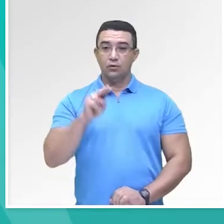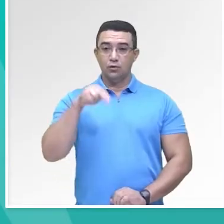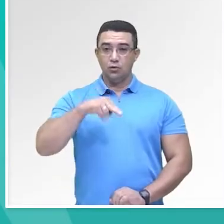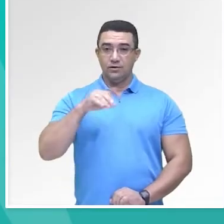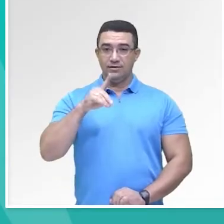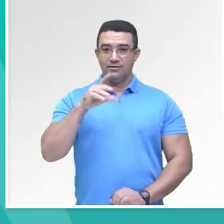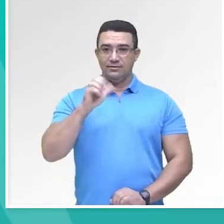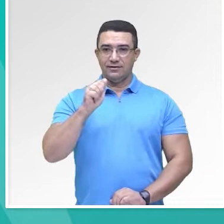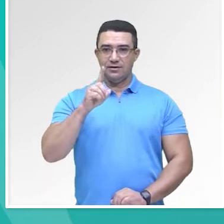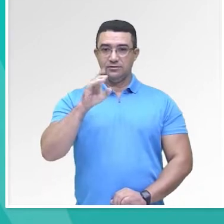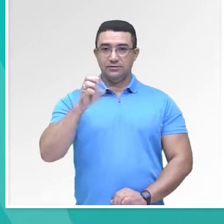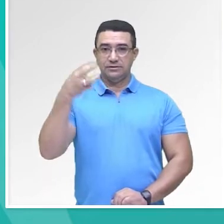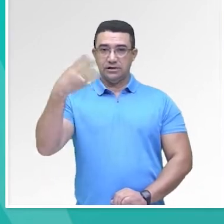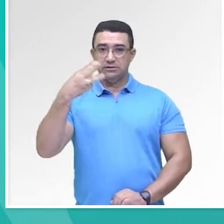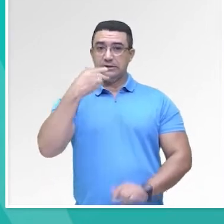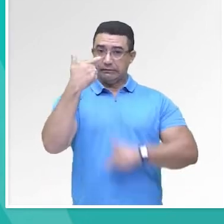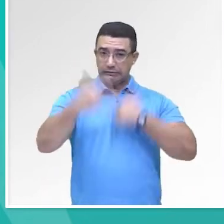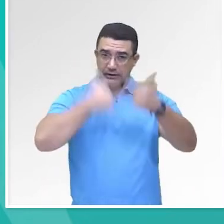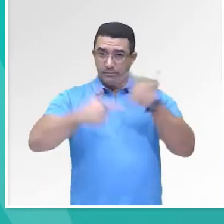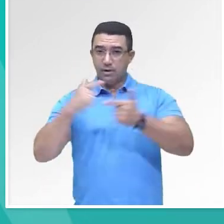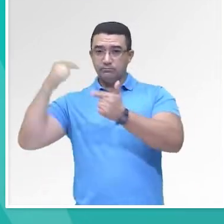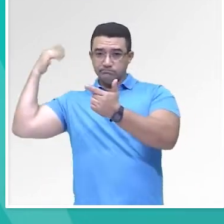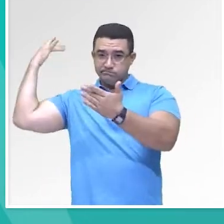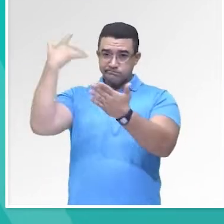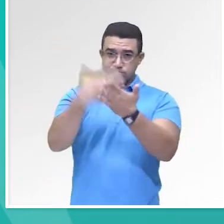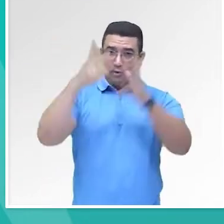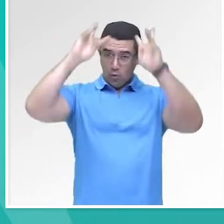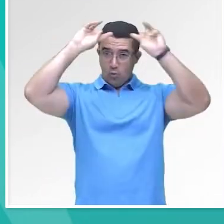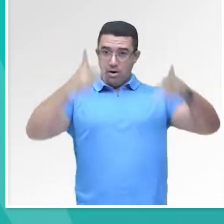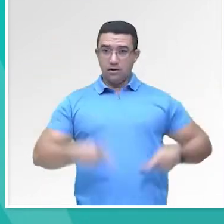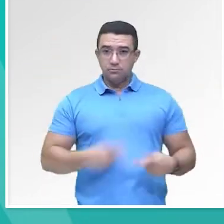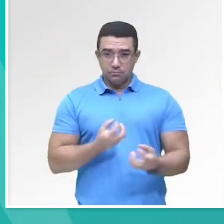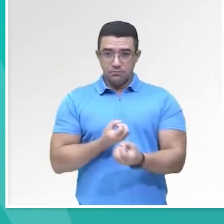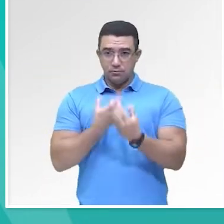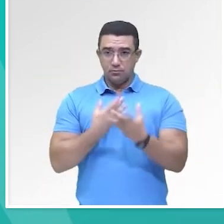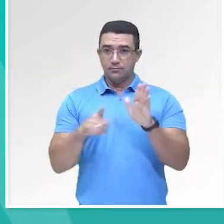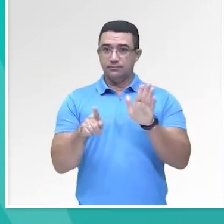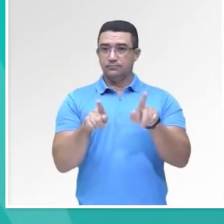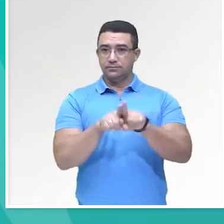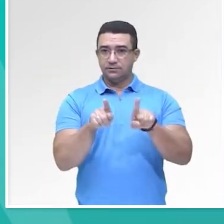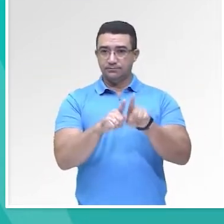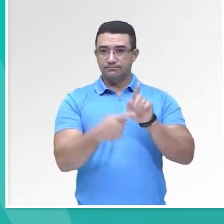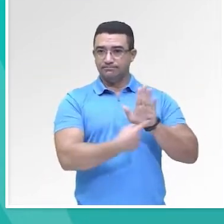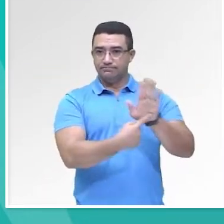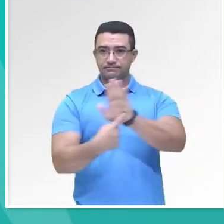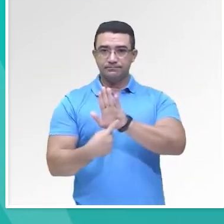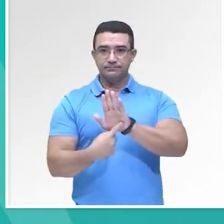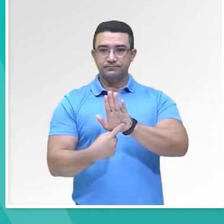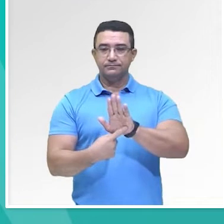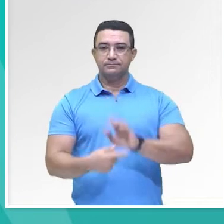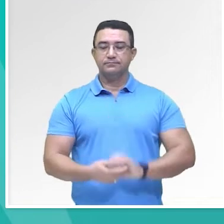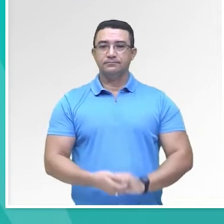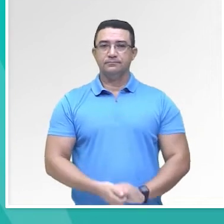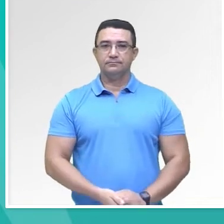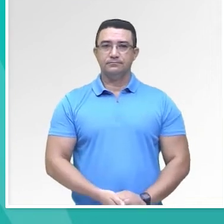Unidade 3, Trabalho, a trajetória humana, suas produções e manifestações.